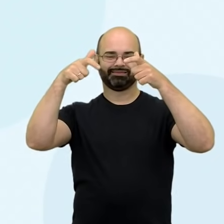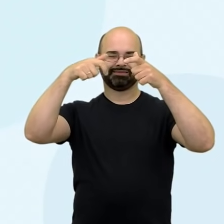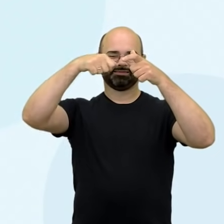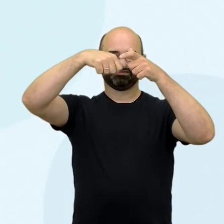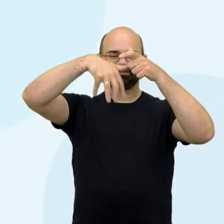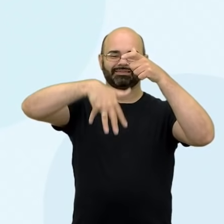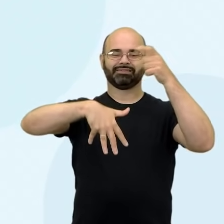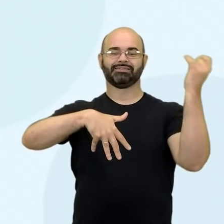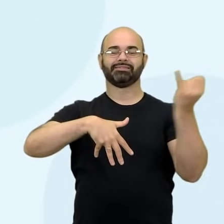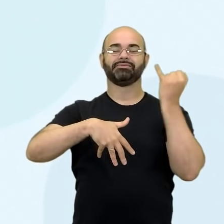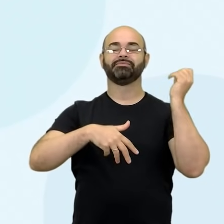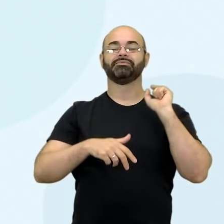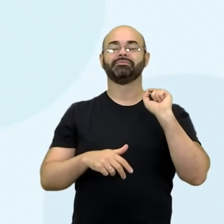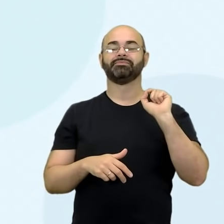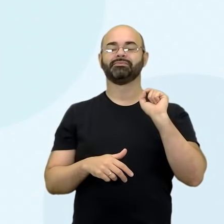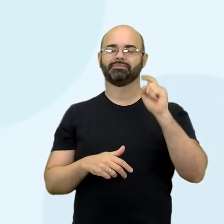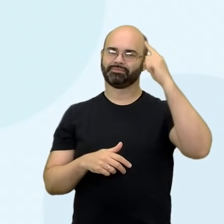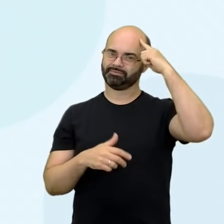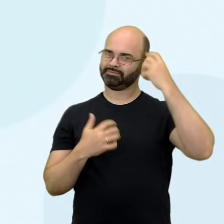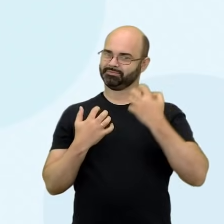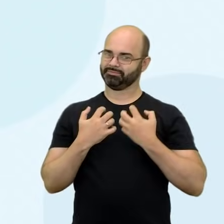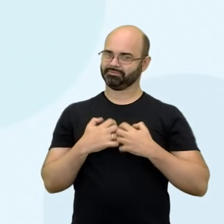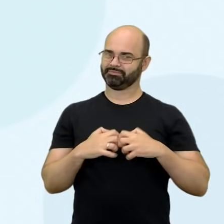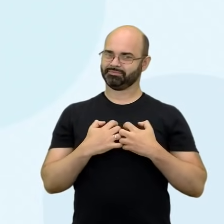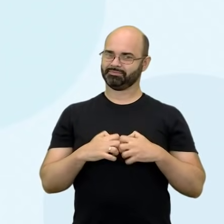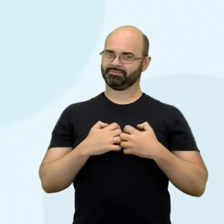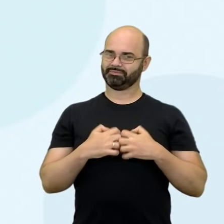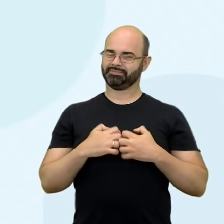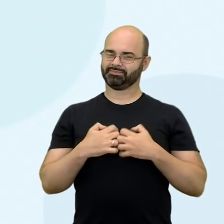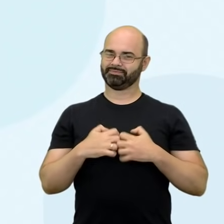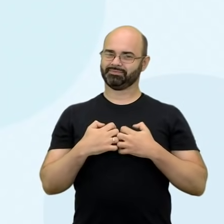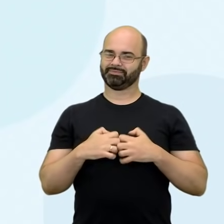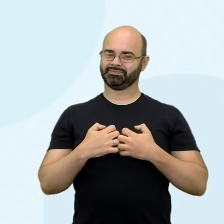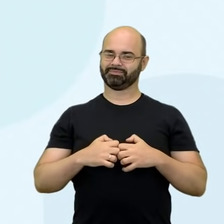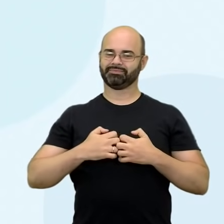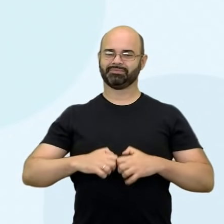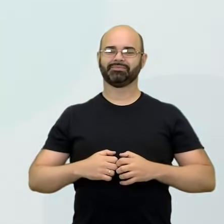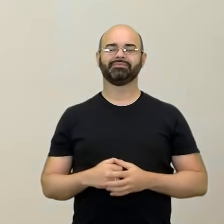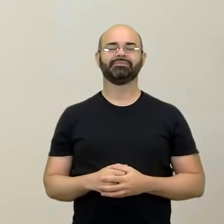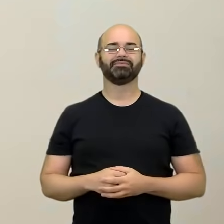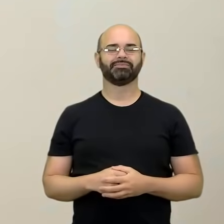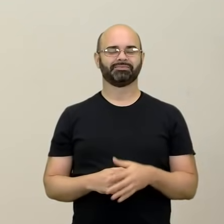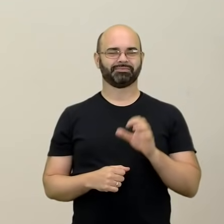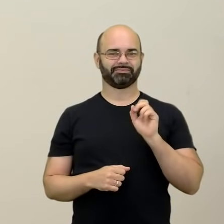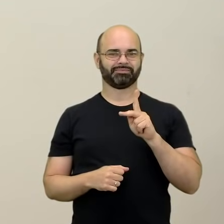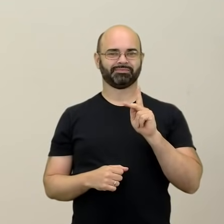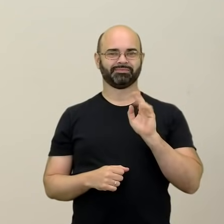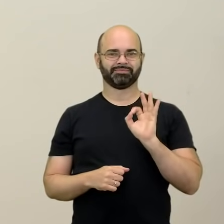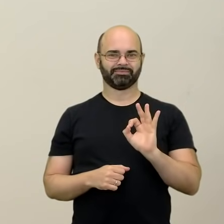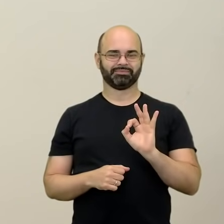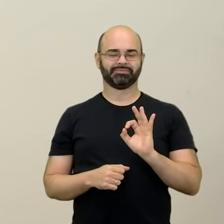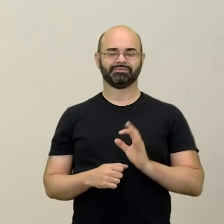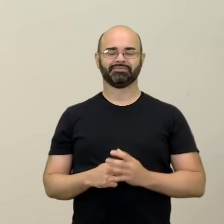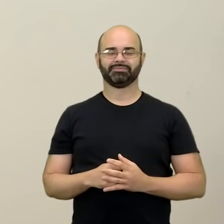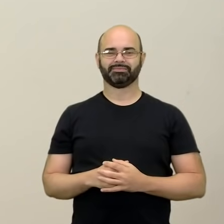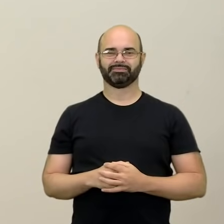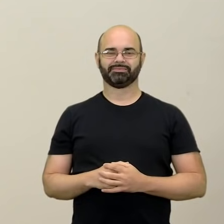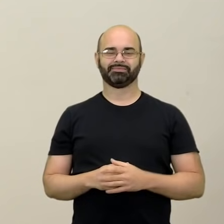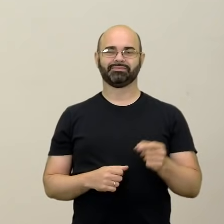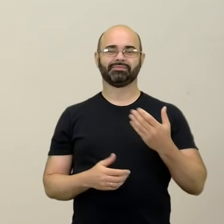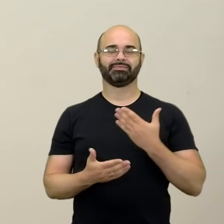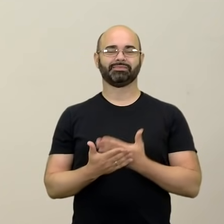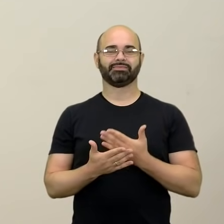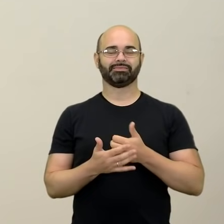dizer para você que é importante também o que você refletir sobre o que vai ser discutido aqui tá bom e para você acompanhar essa